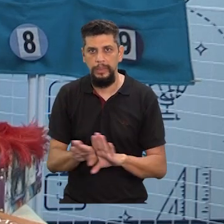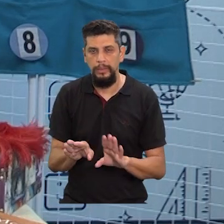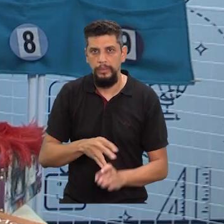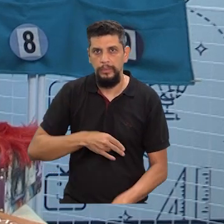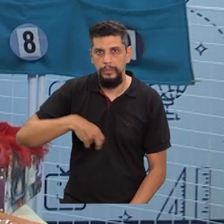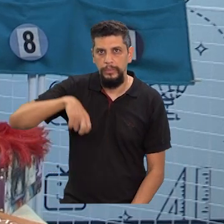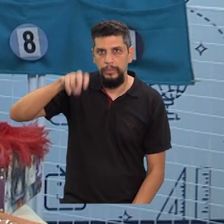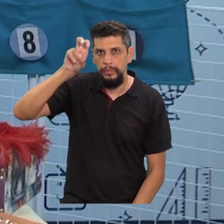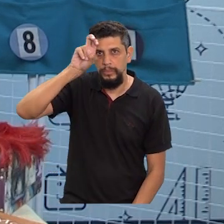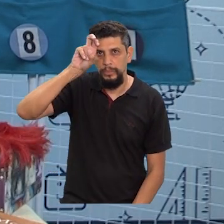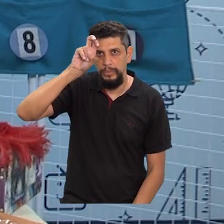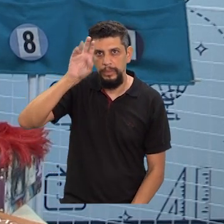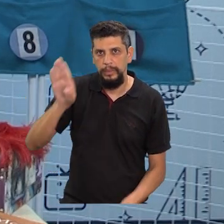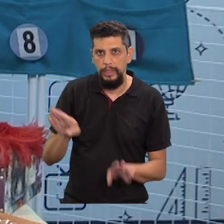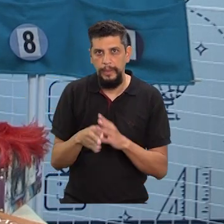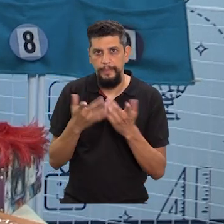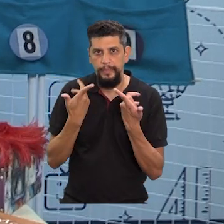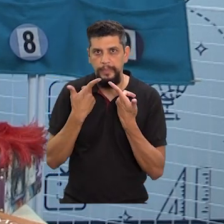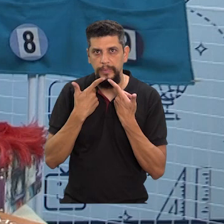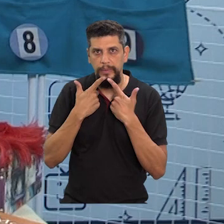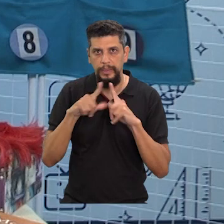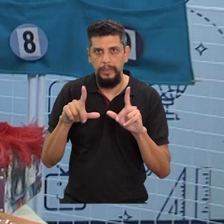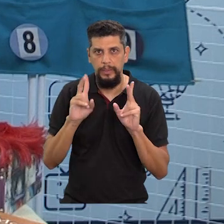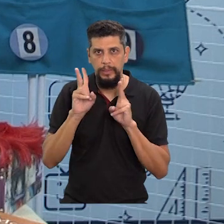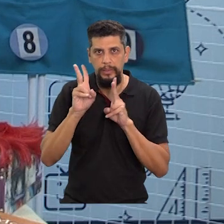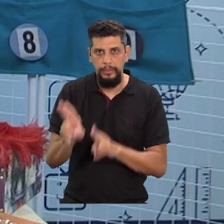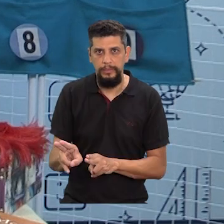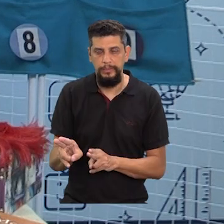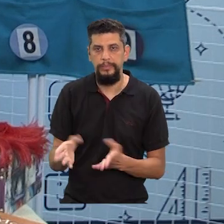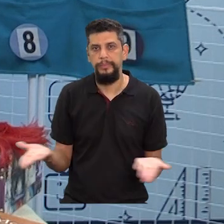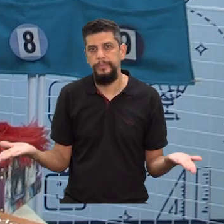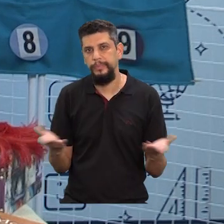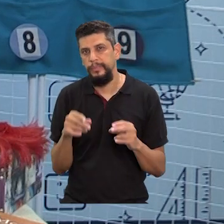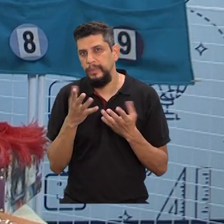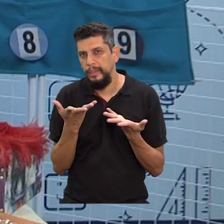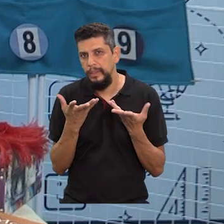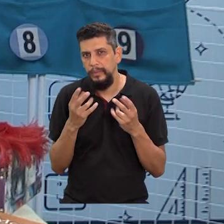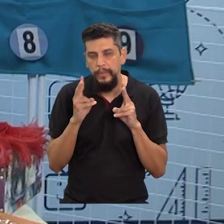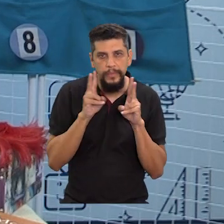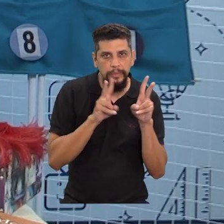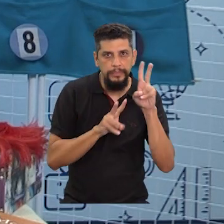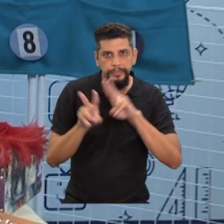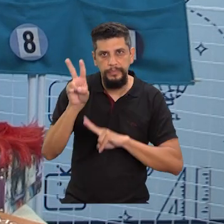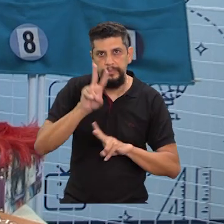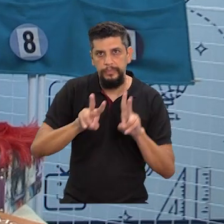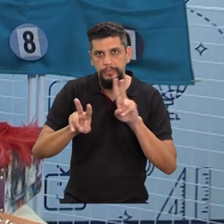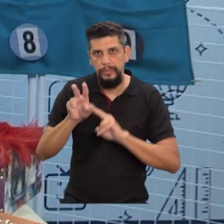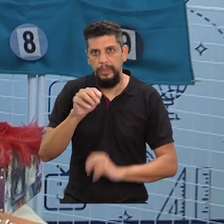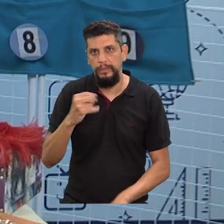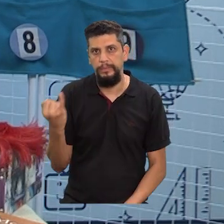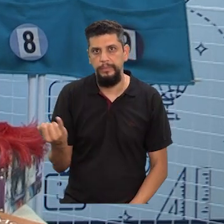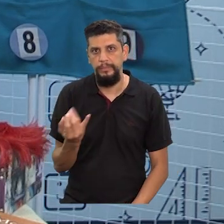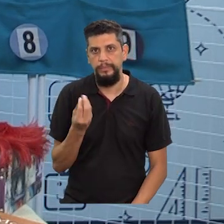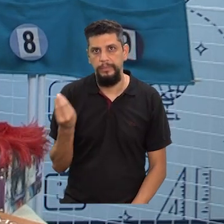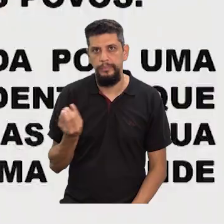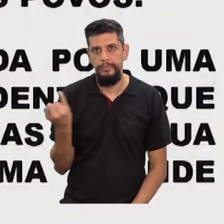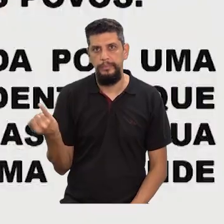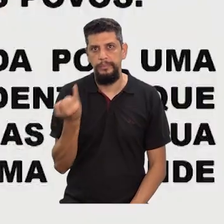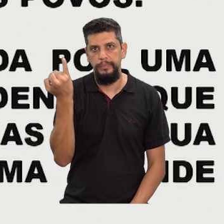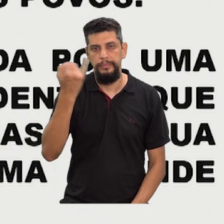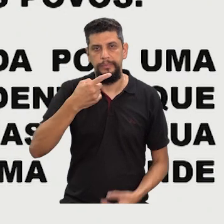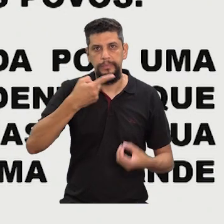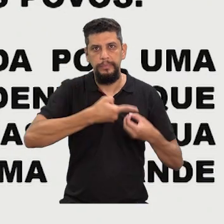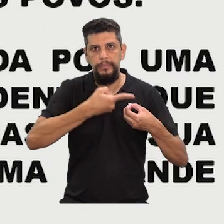e essa grande mitologia que elas possuem, certo? Então, ó, quero que vocês só deem uma olhadinha ali bem importante.